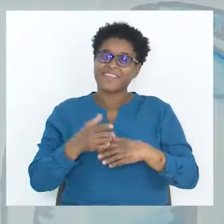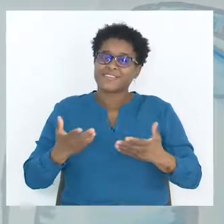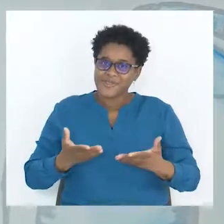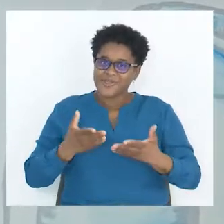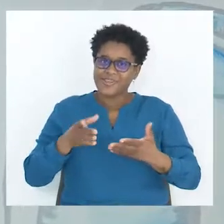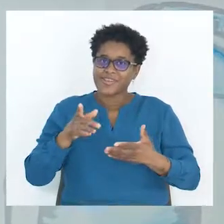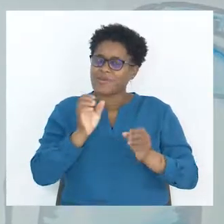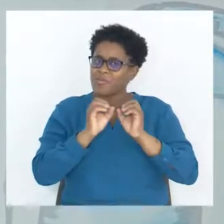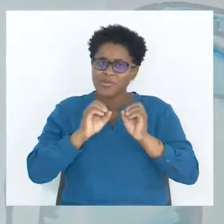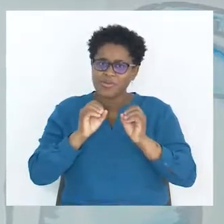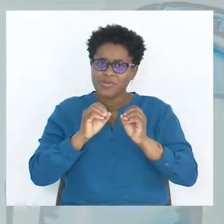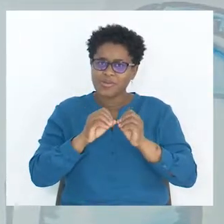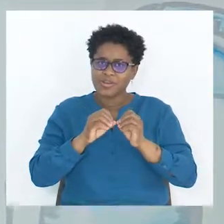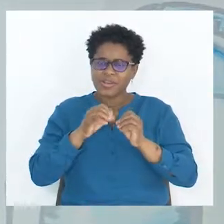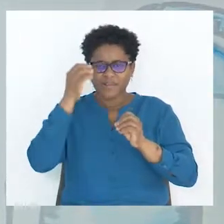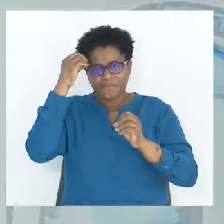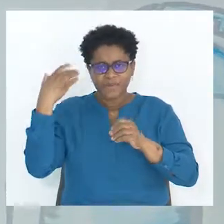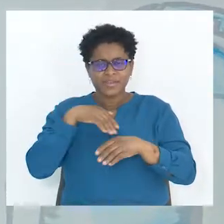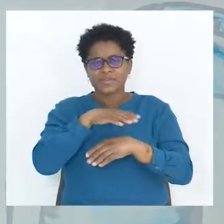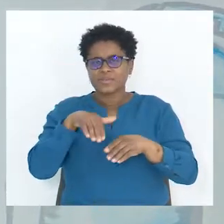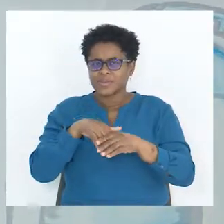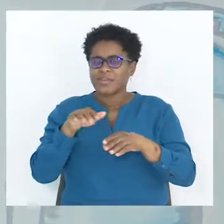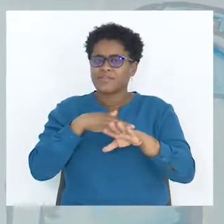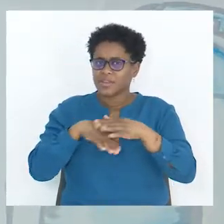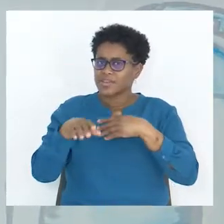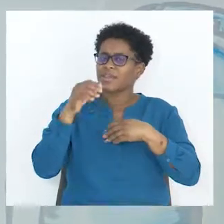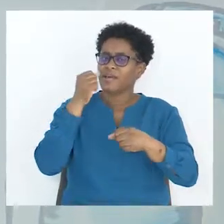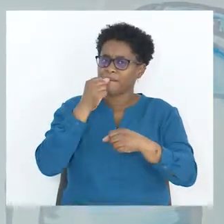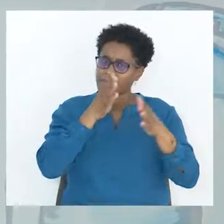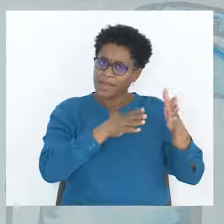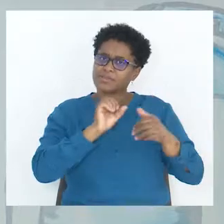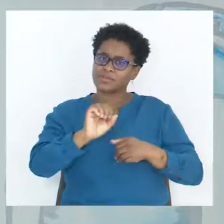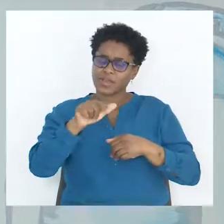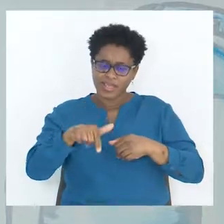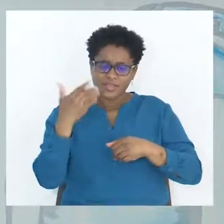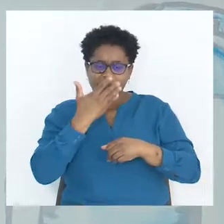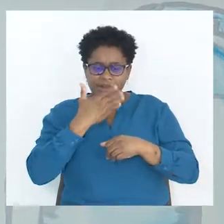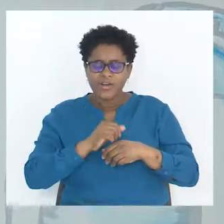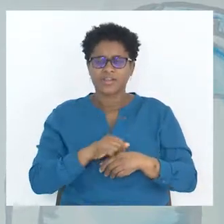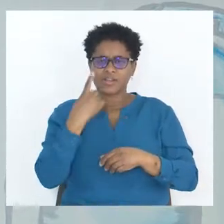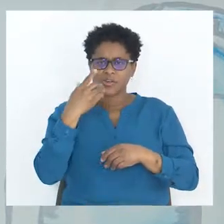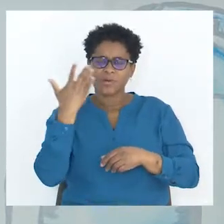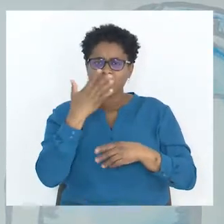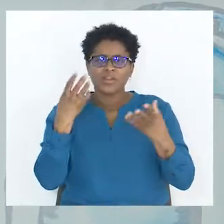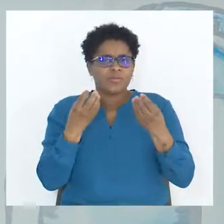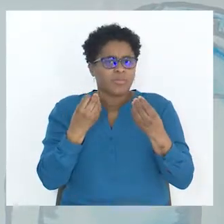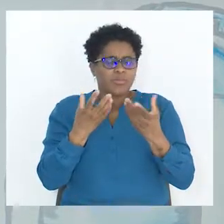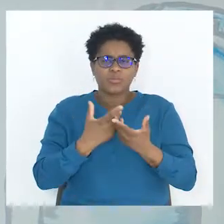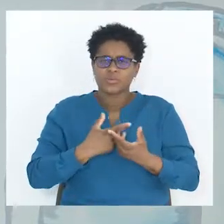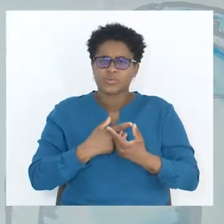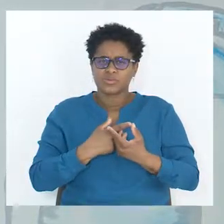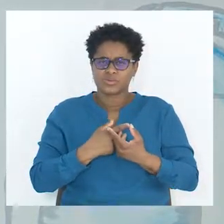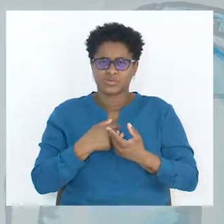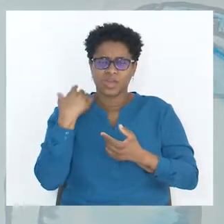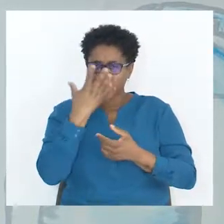Por isso, nunca cansamos de te dizer para fazeres a tua parte. Esta aula é uma aula que muitos